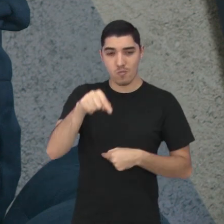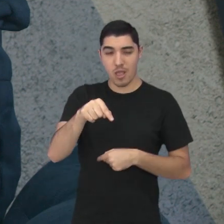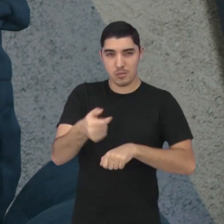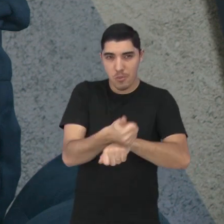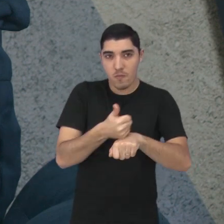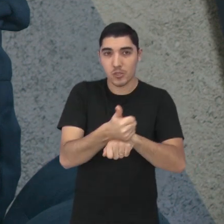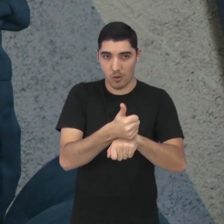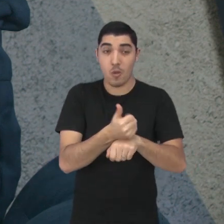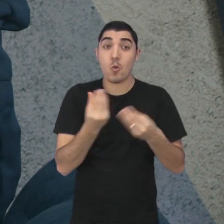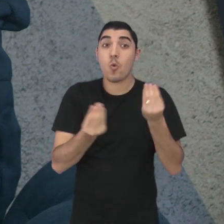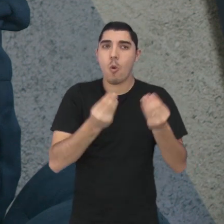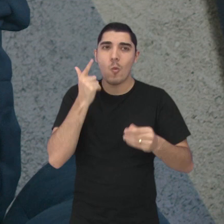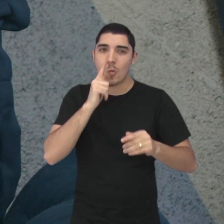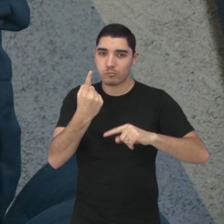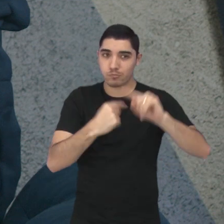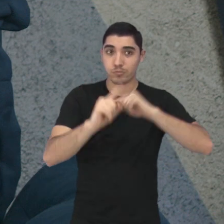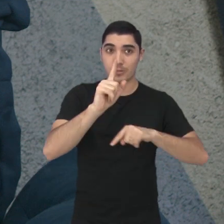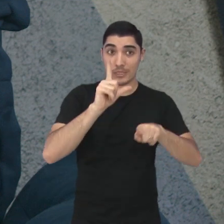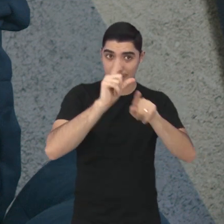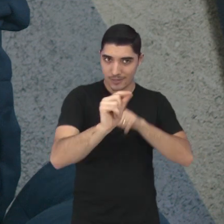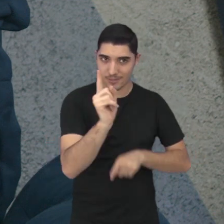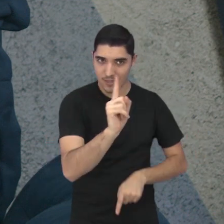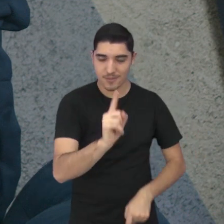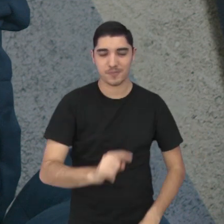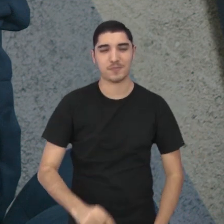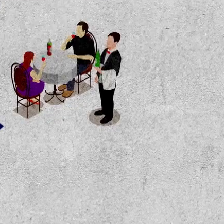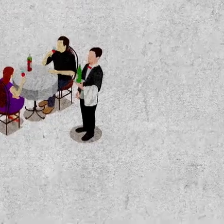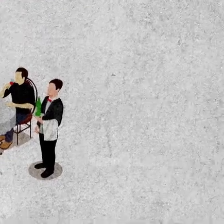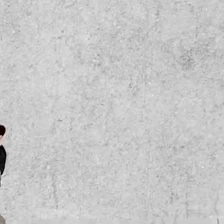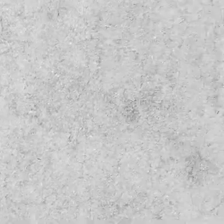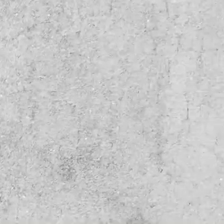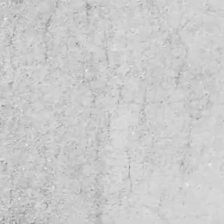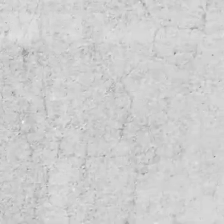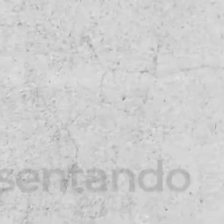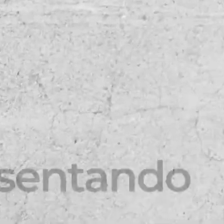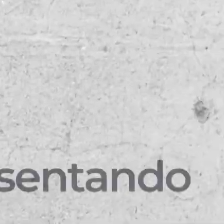se destacar no mercado. Fica com a gente, voltamos já já.